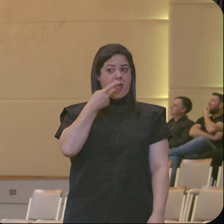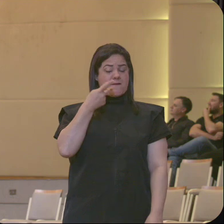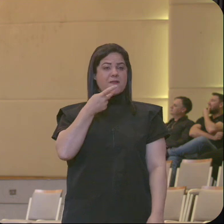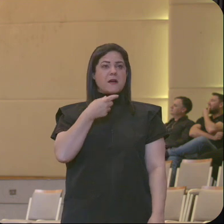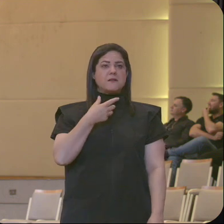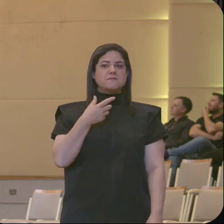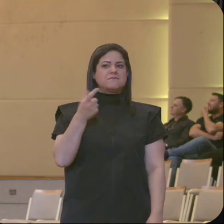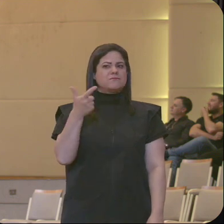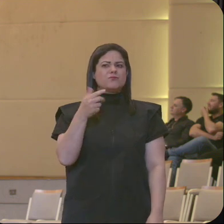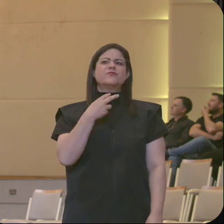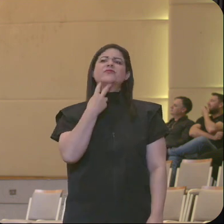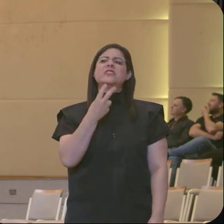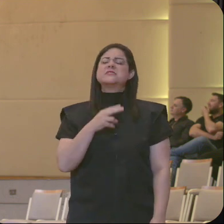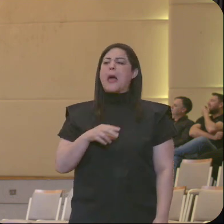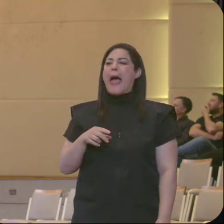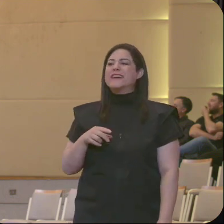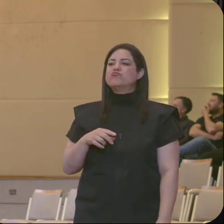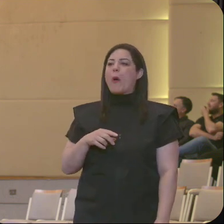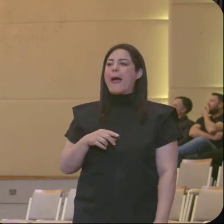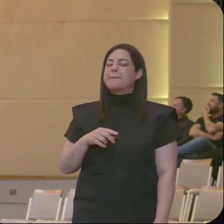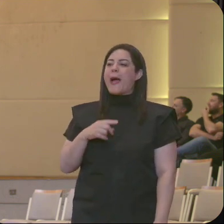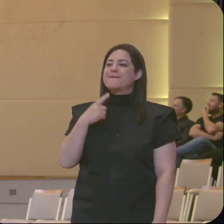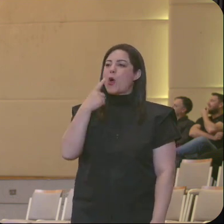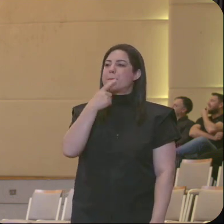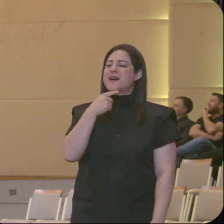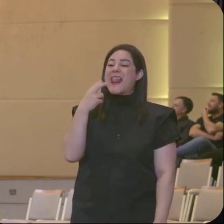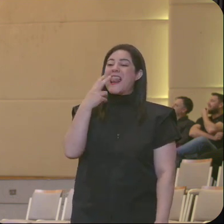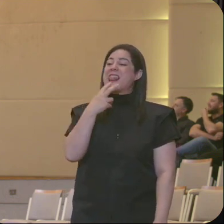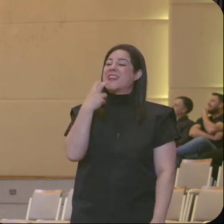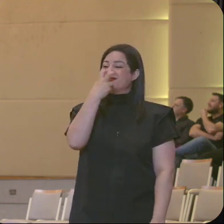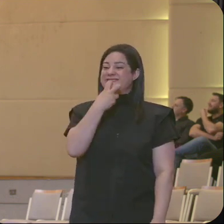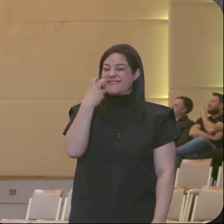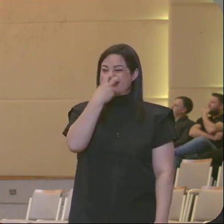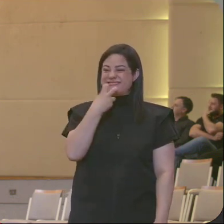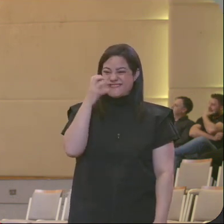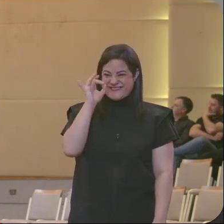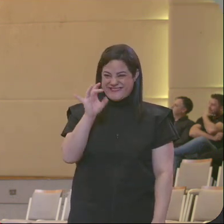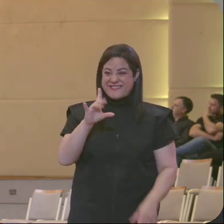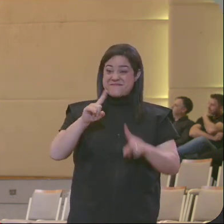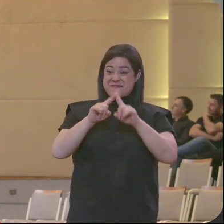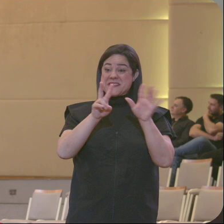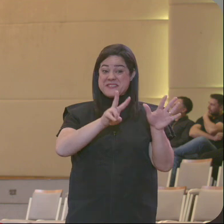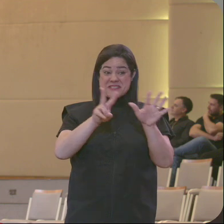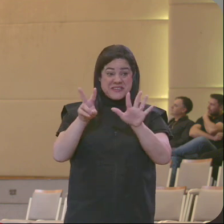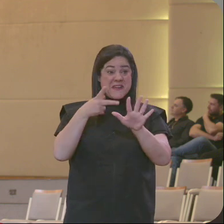né? A gente fazia leitura labial lá e entendia o que ele estava falando. Mas nessa semana ele falou